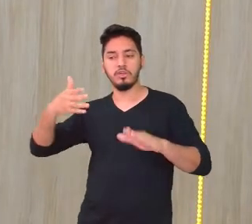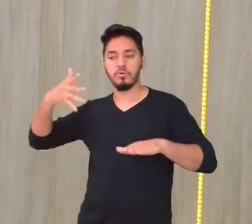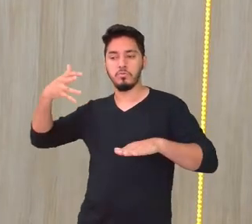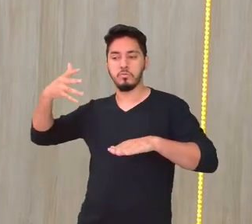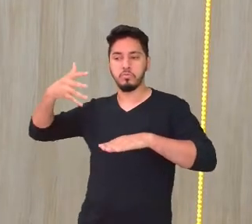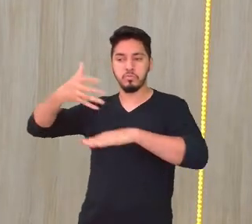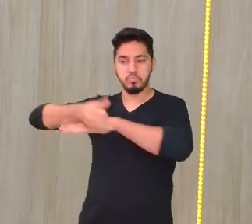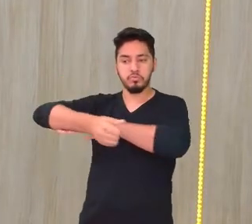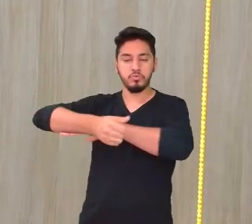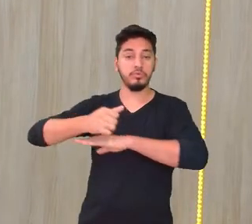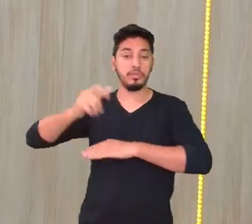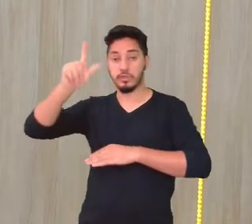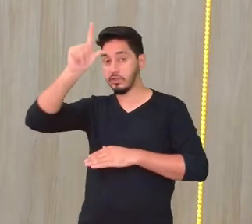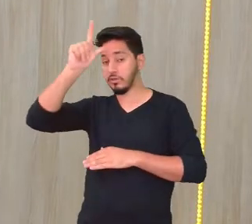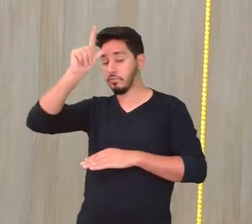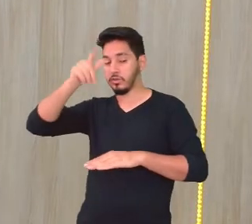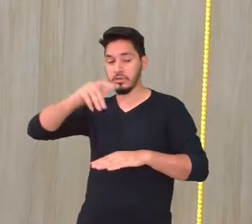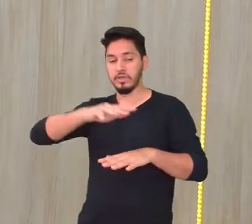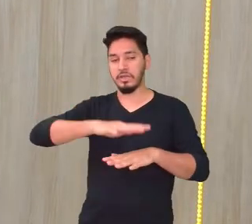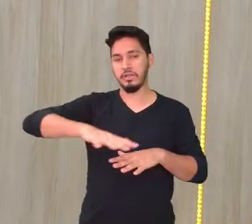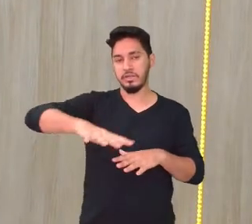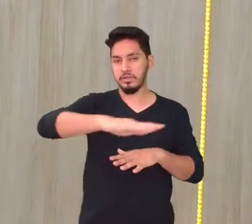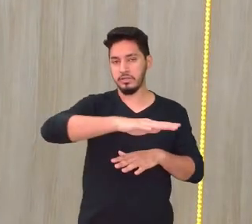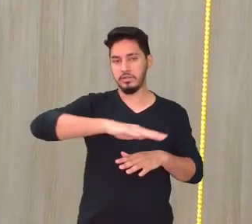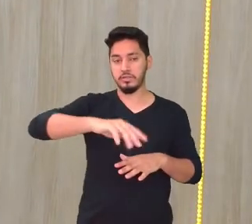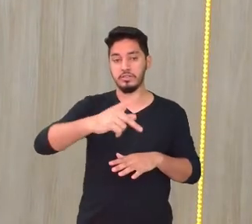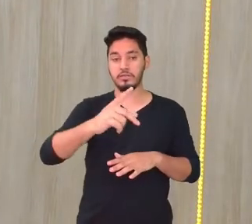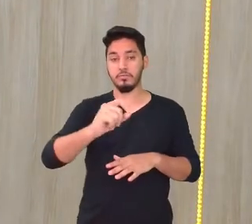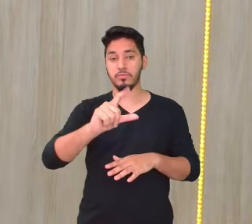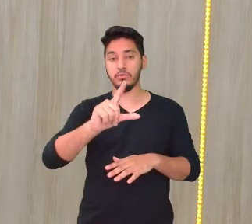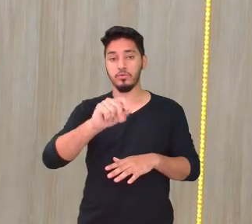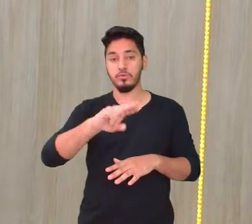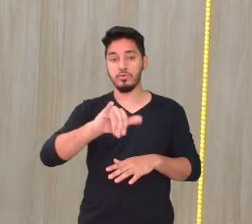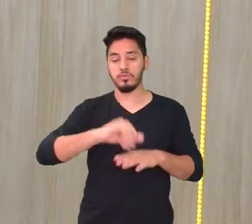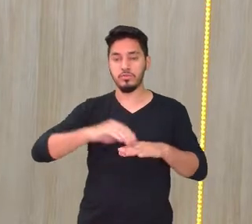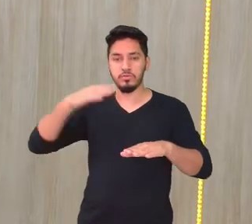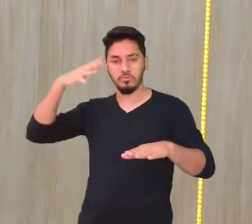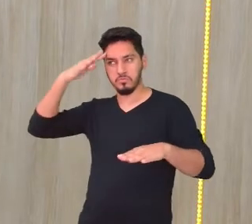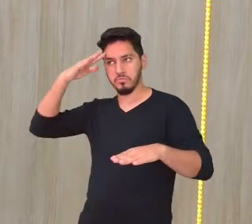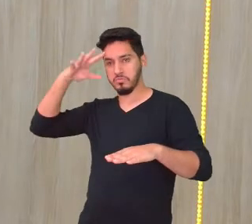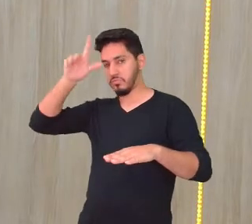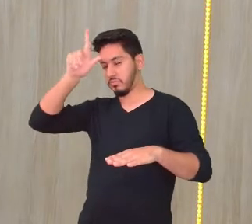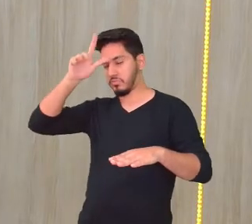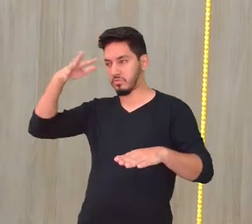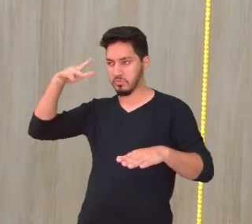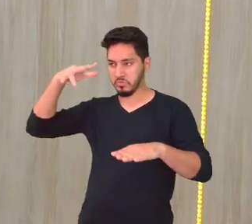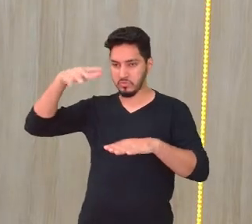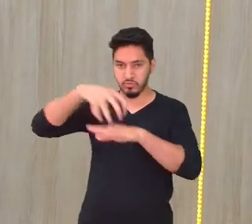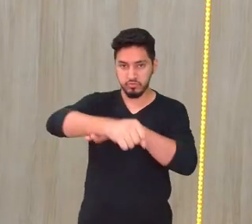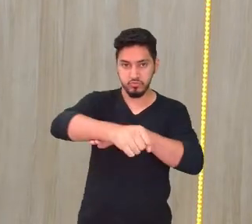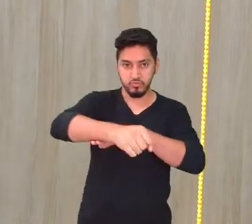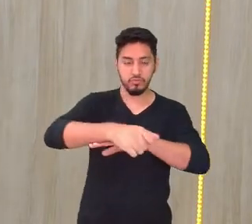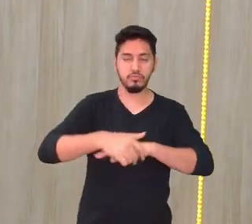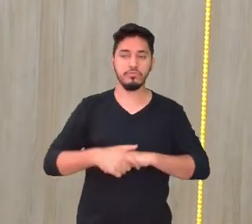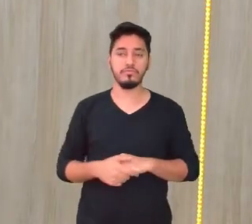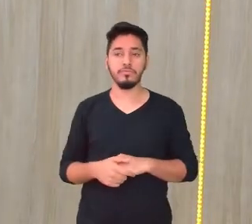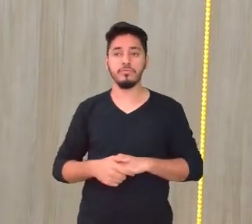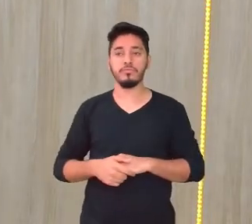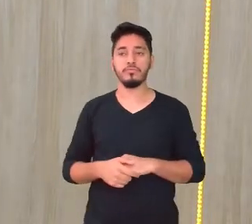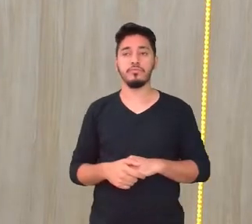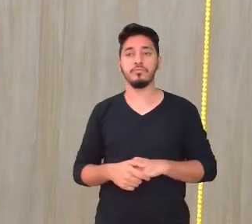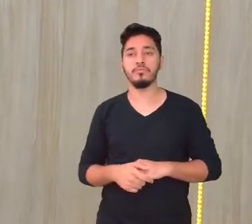da Alemanha, né, a região da Polônia, né, e a gente vai ver